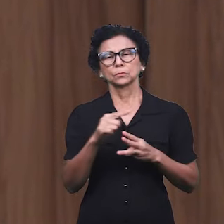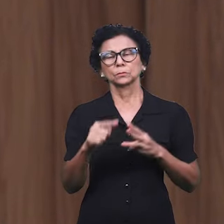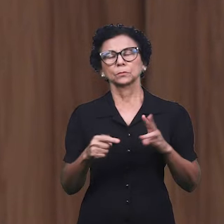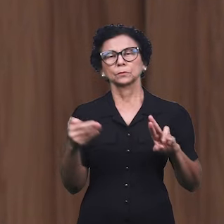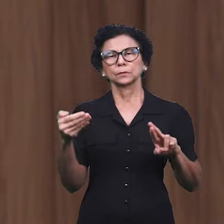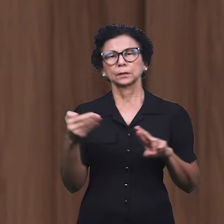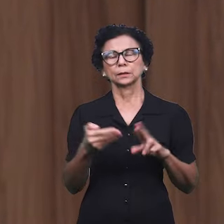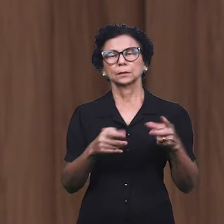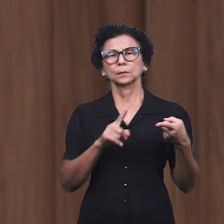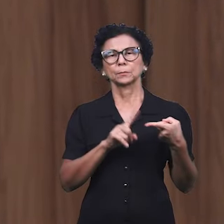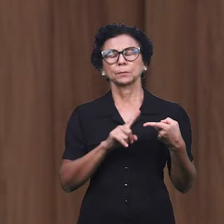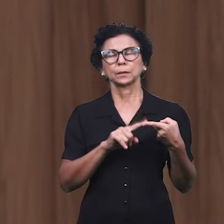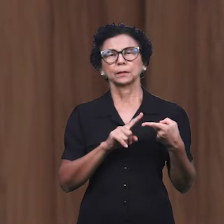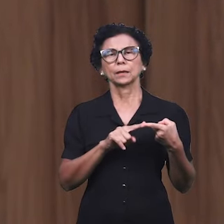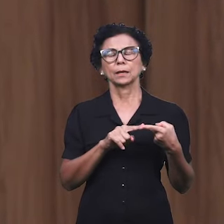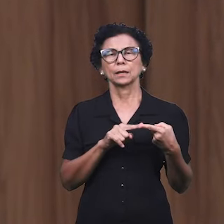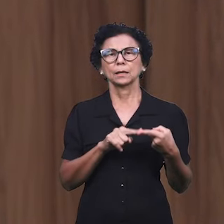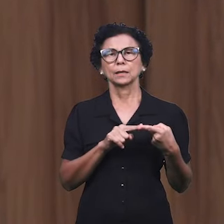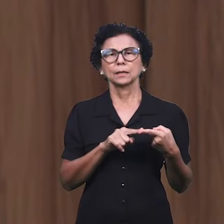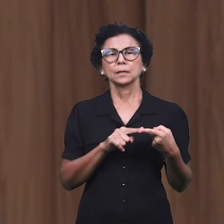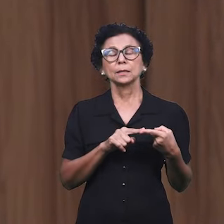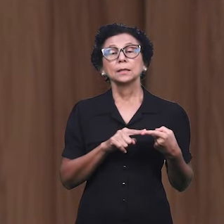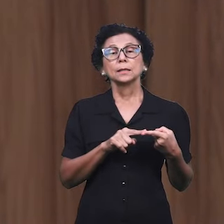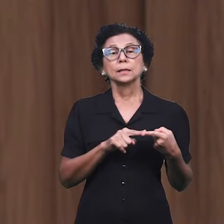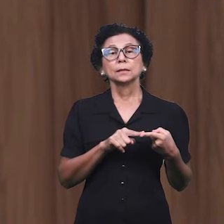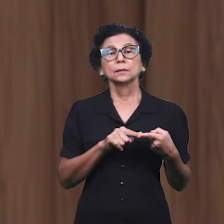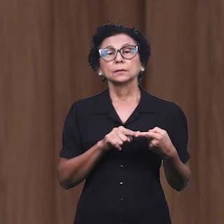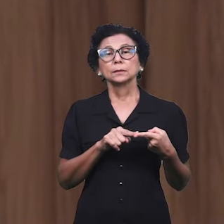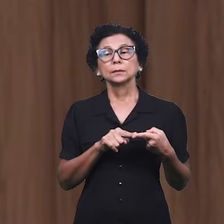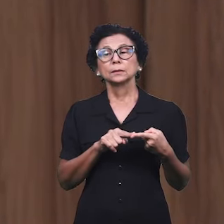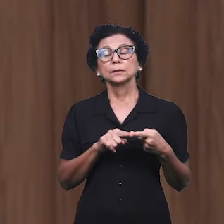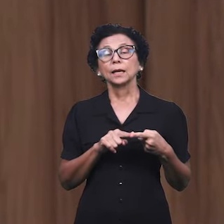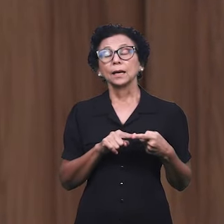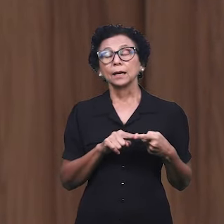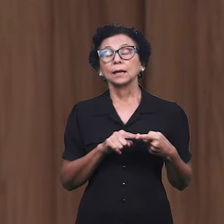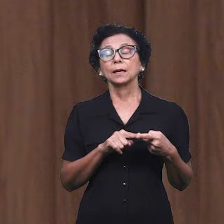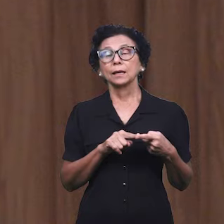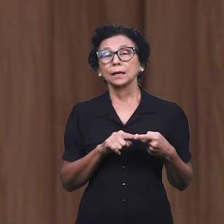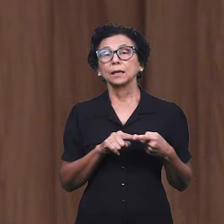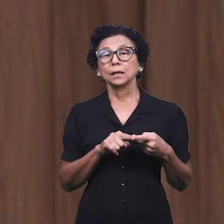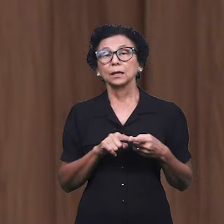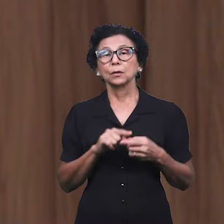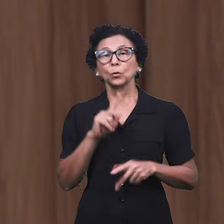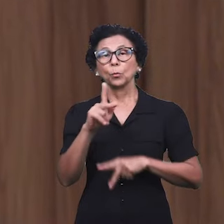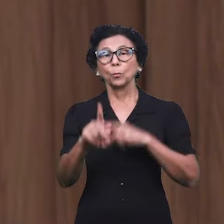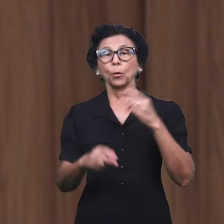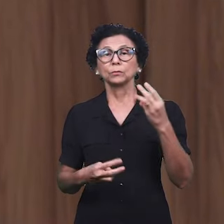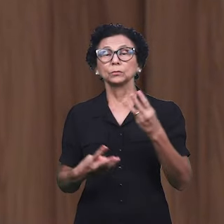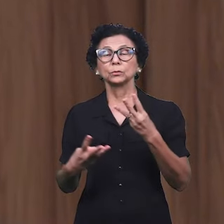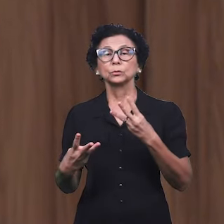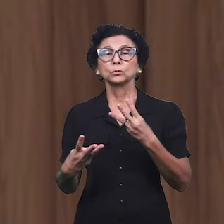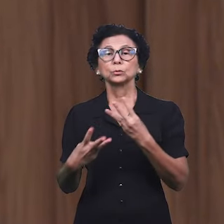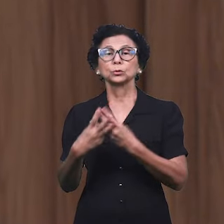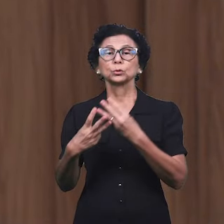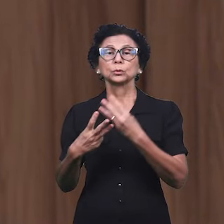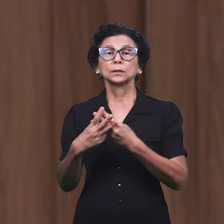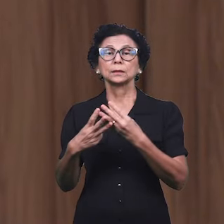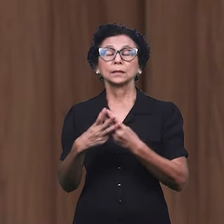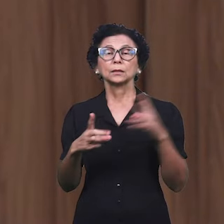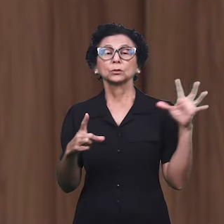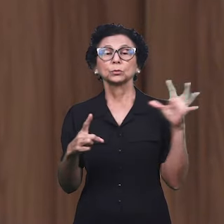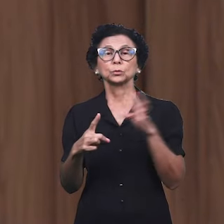primeira delas era a influência judaizante. E podemos entender, era a